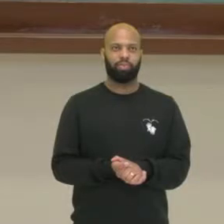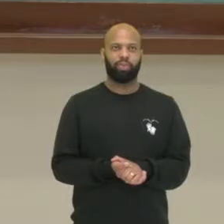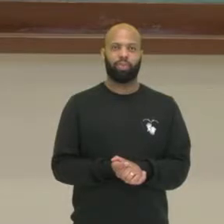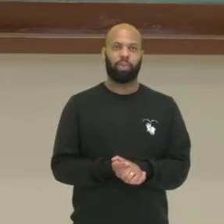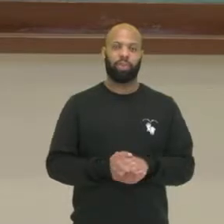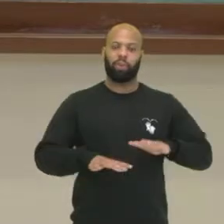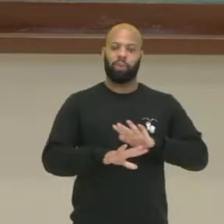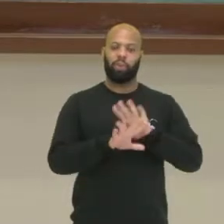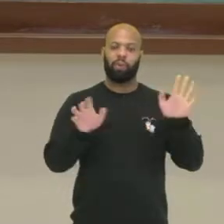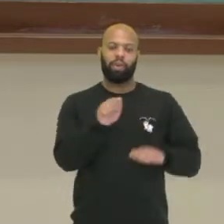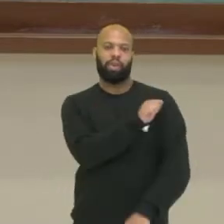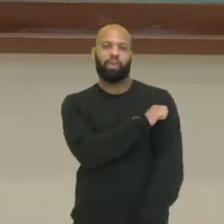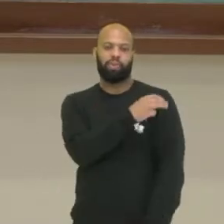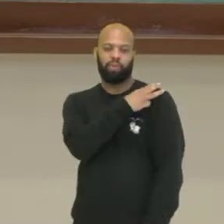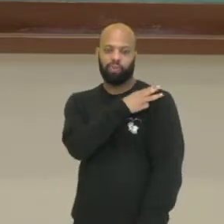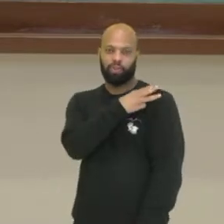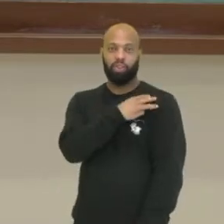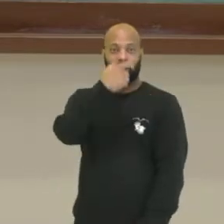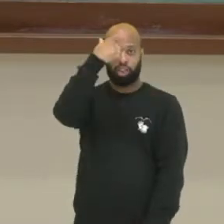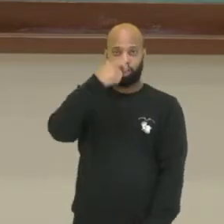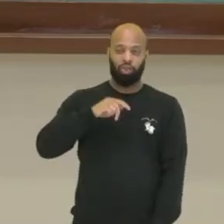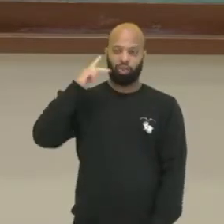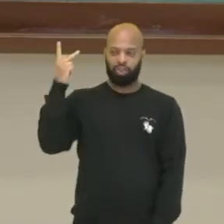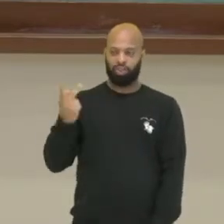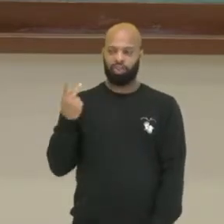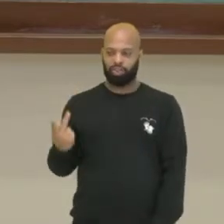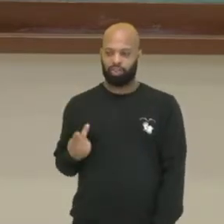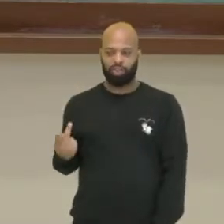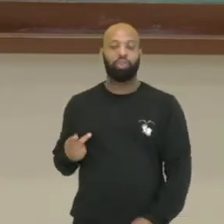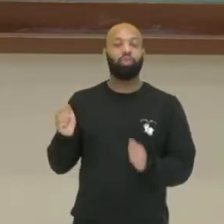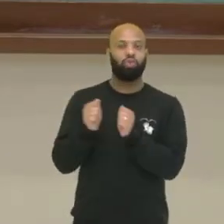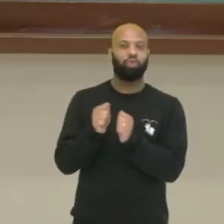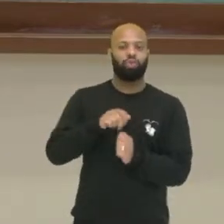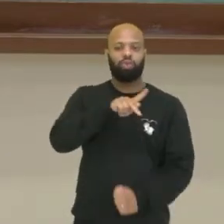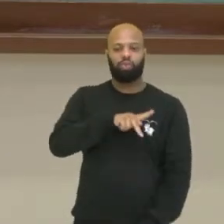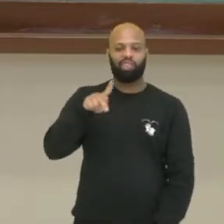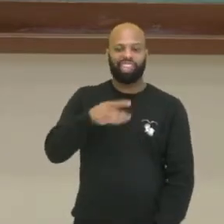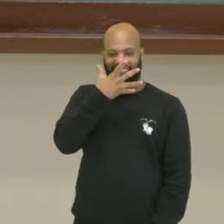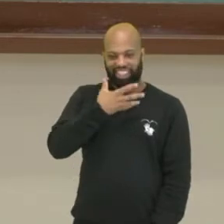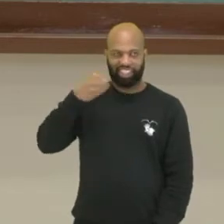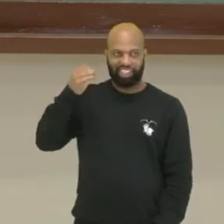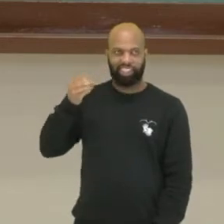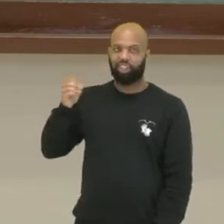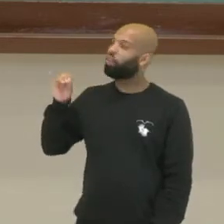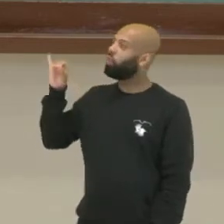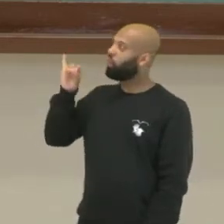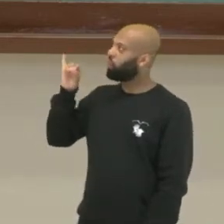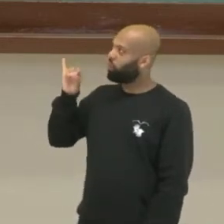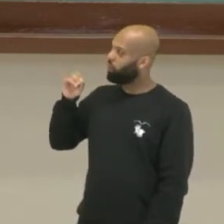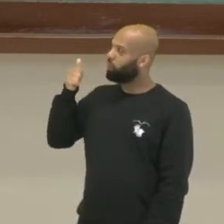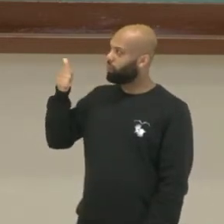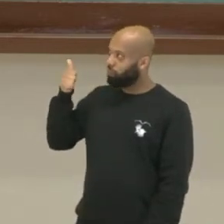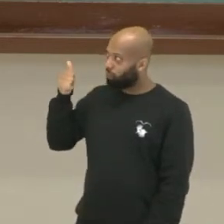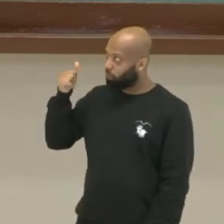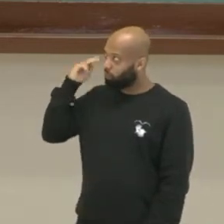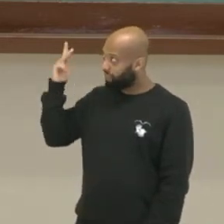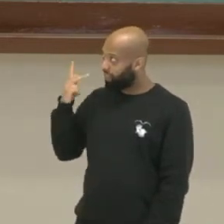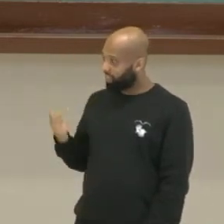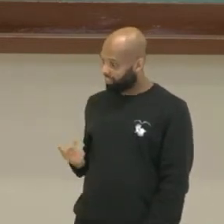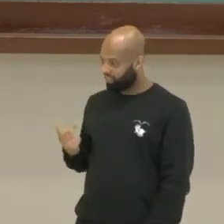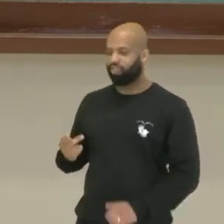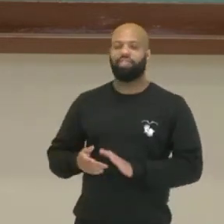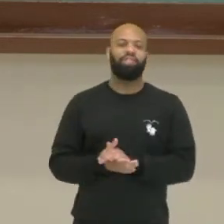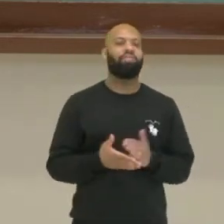Olá, estudantes da terceira série. Eu sou a professora Kathleen e esse é o professor Natan. Olá, professor Natan.